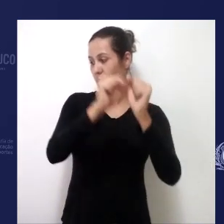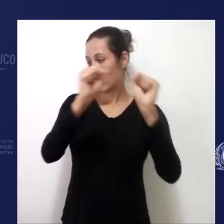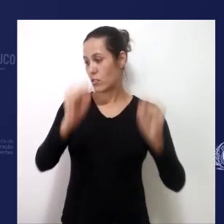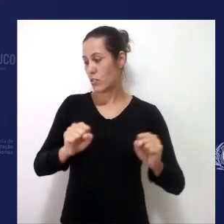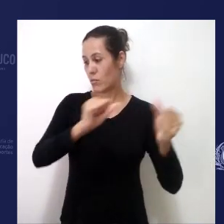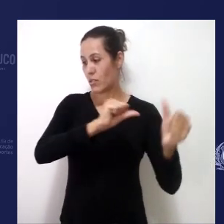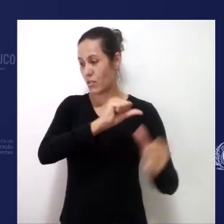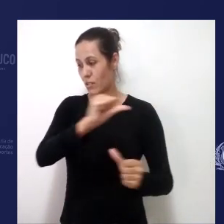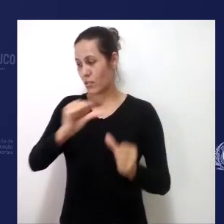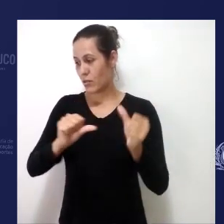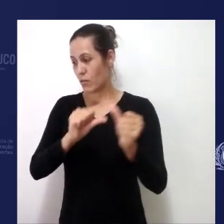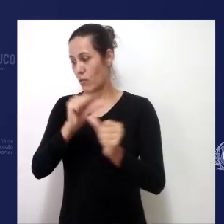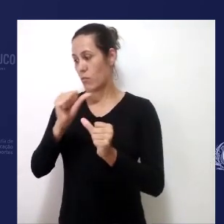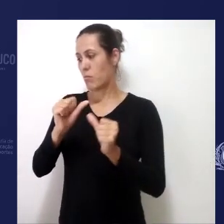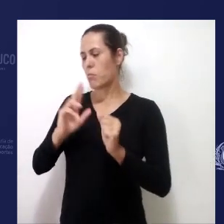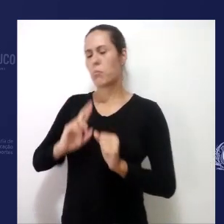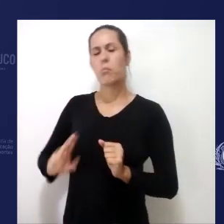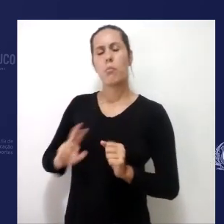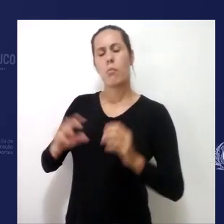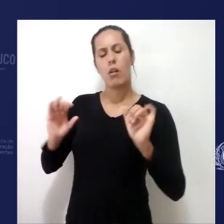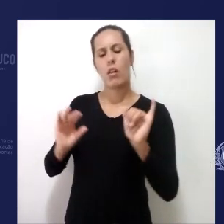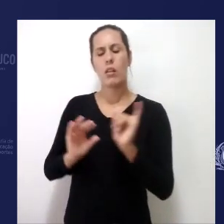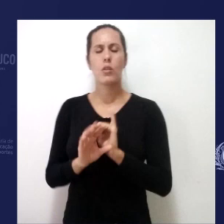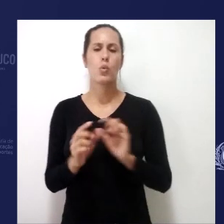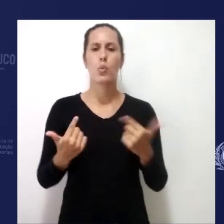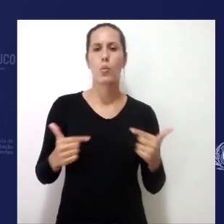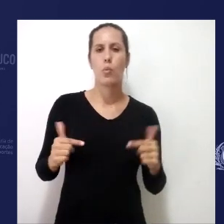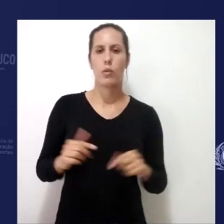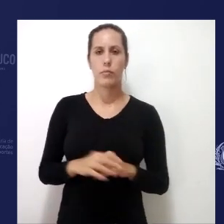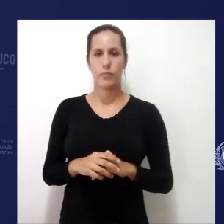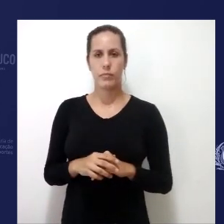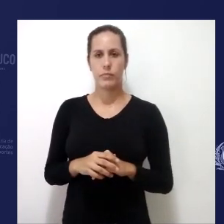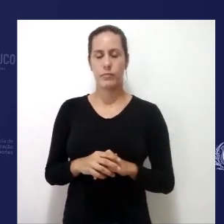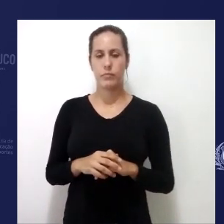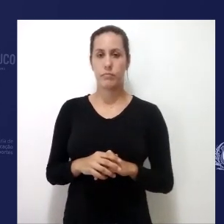em outras formas de energia, como a energia térmica.